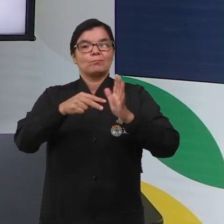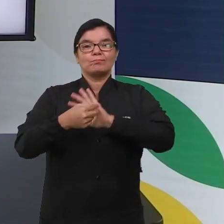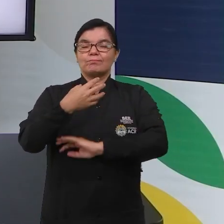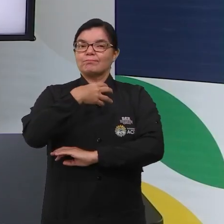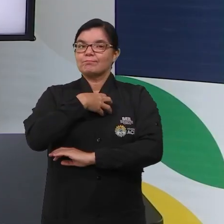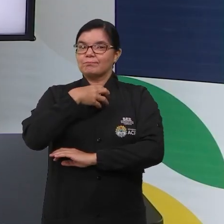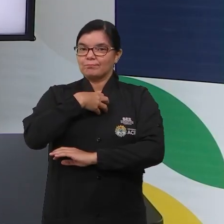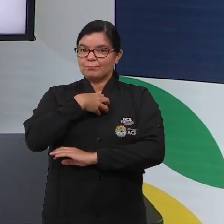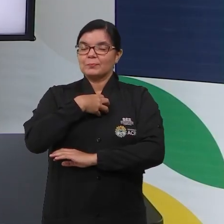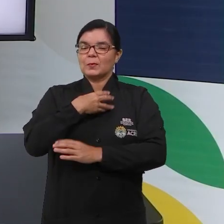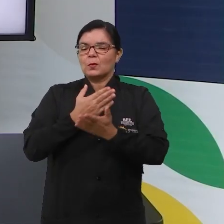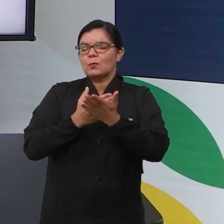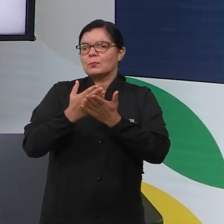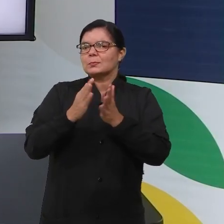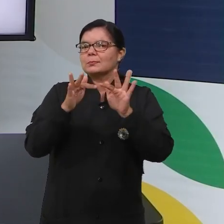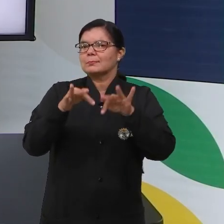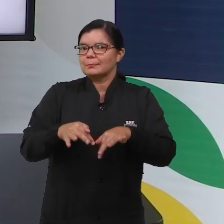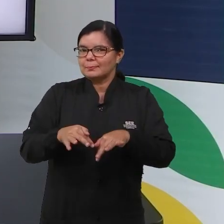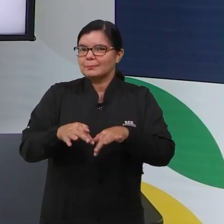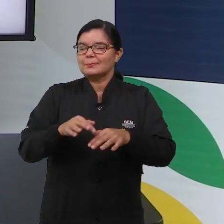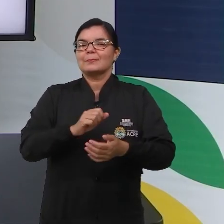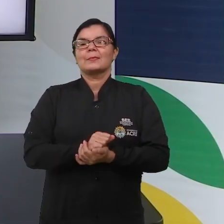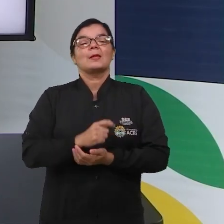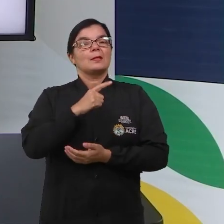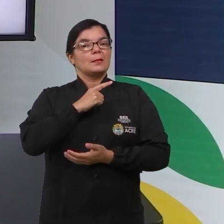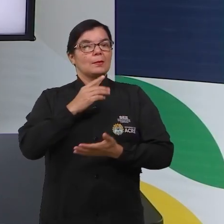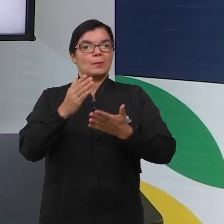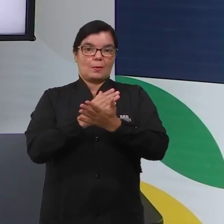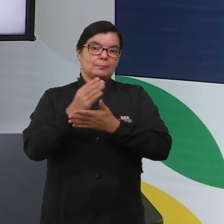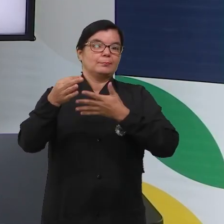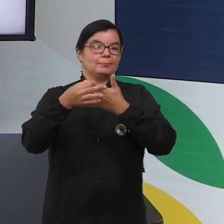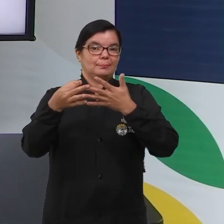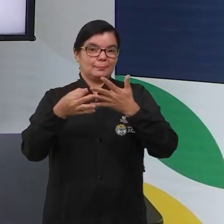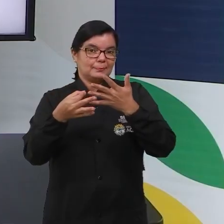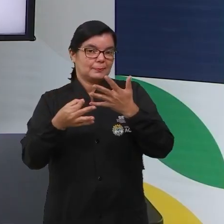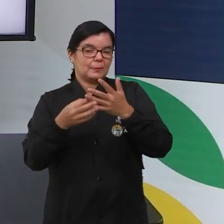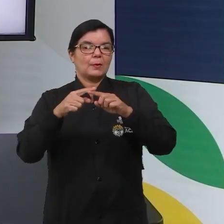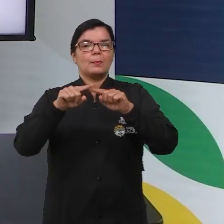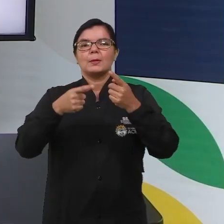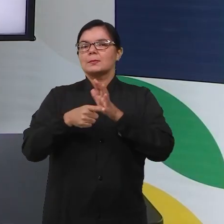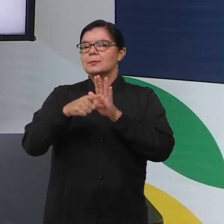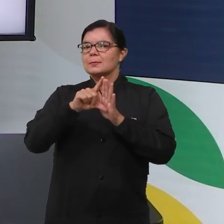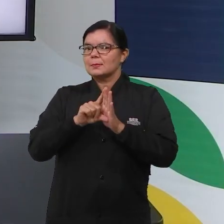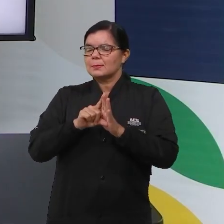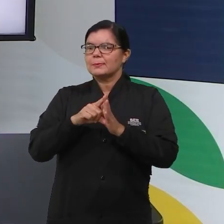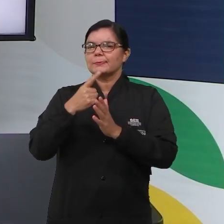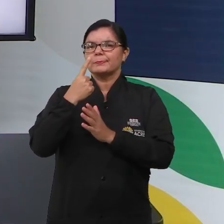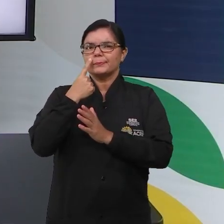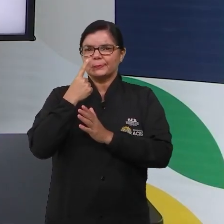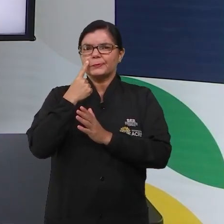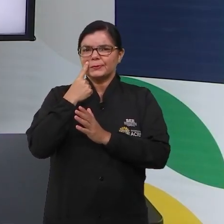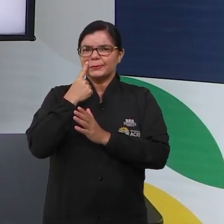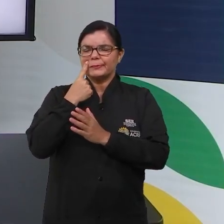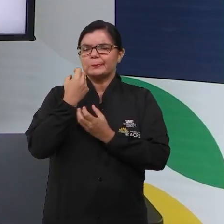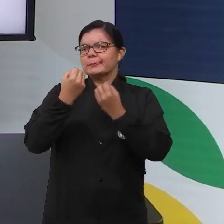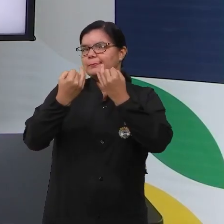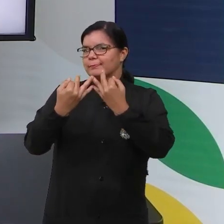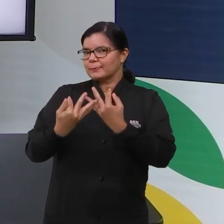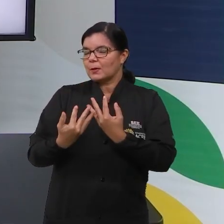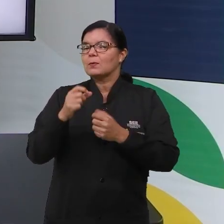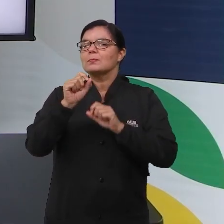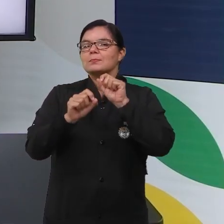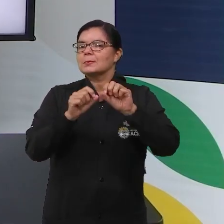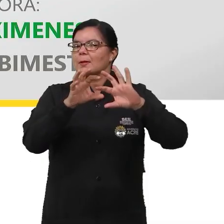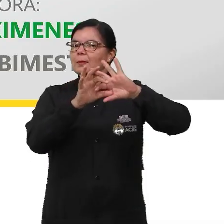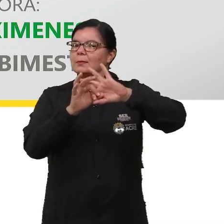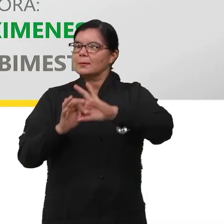tenha sentido do começo ao fim? Então, nós temos alguns mecanismos, mas antes disso, vamos conceituar a coesão